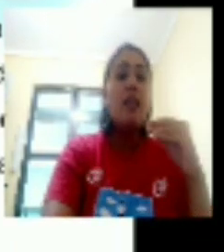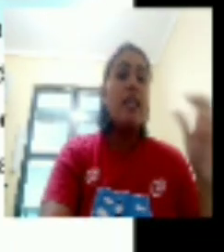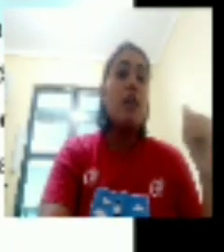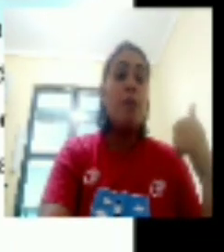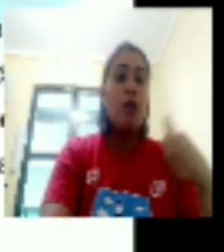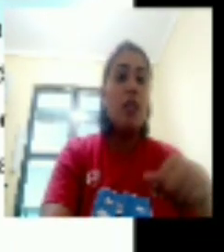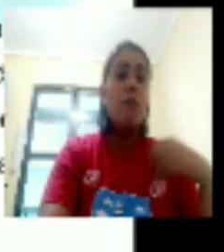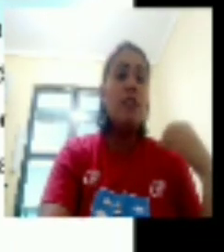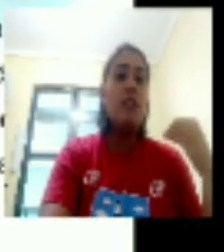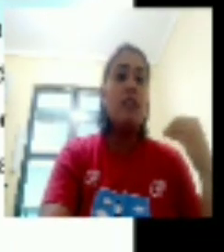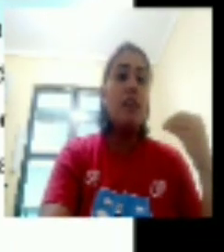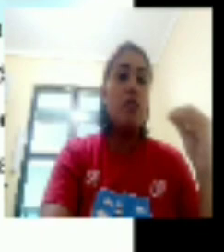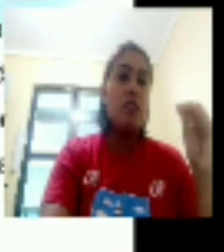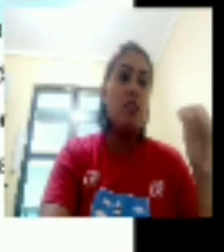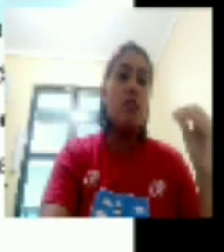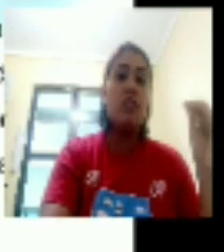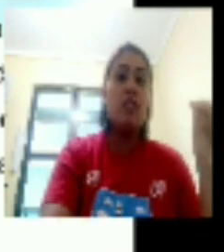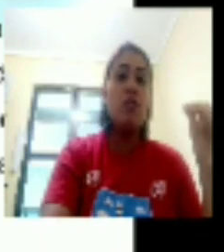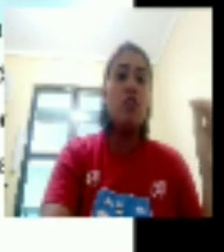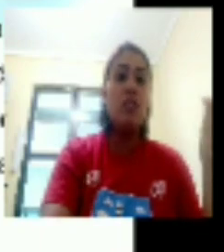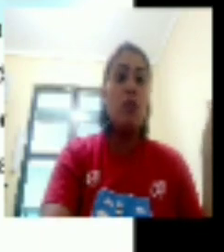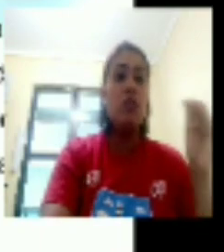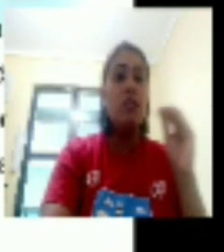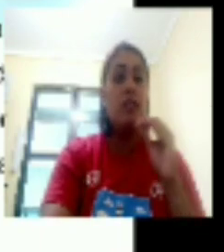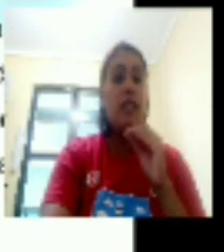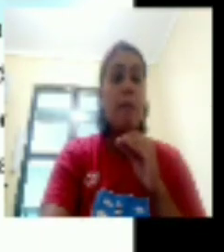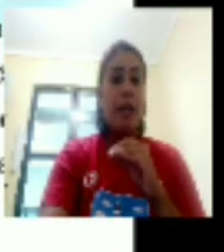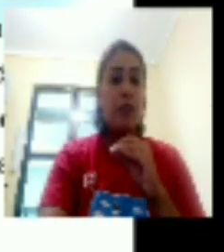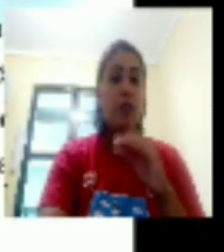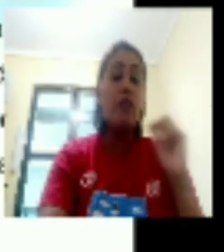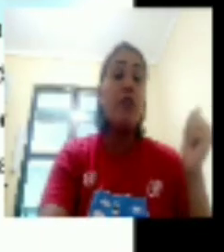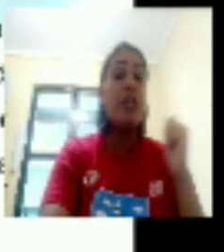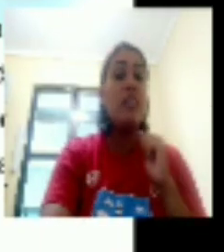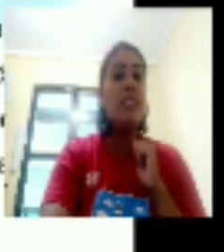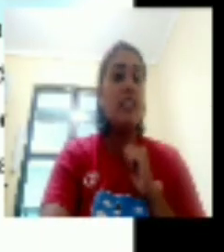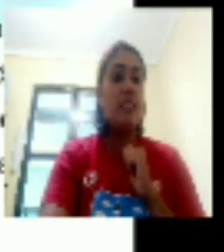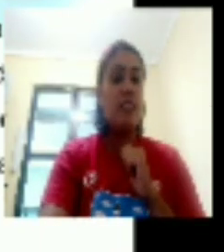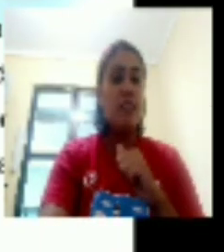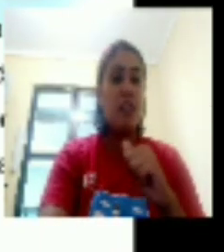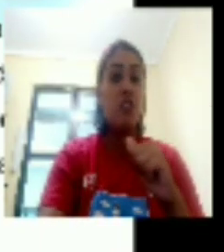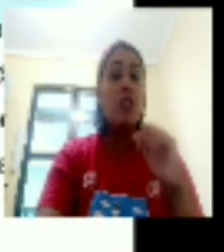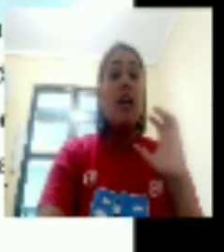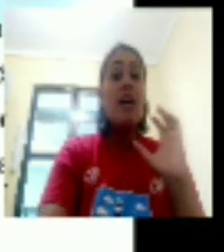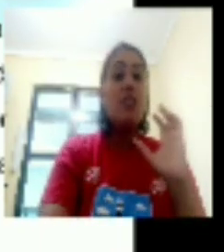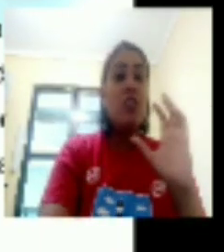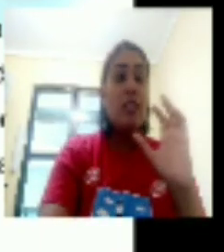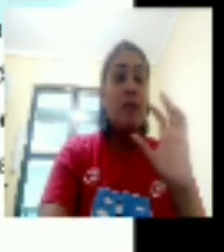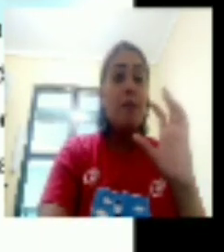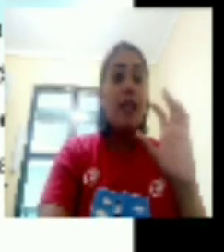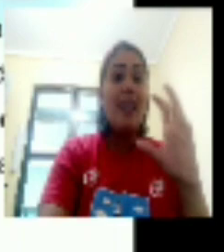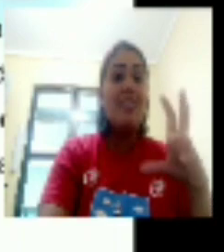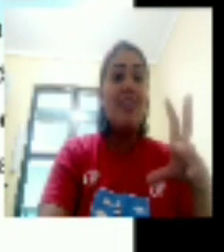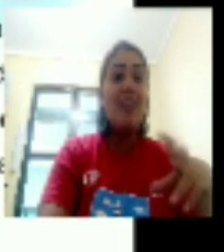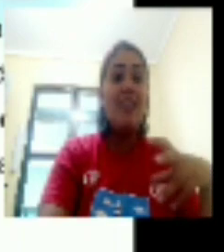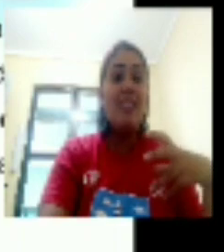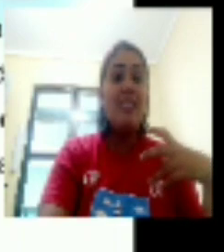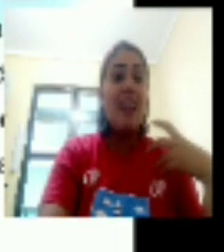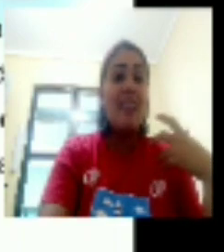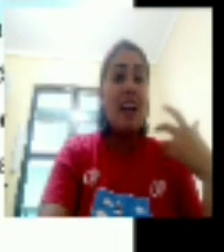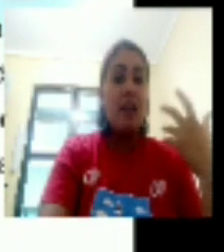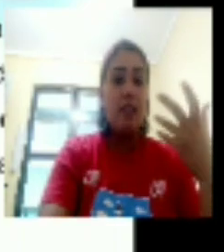PIAS, que era o Programa de Interiorização das Ações de Saúde e de Saneamento, que foi em 76. Gente,